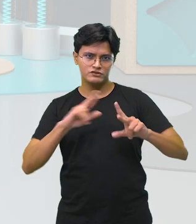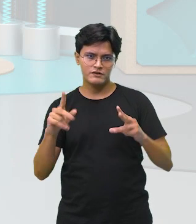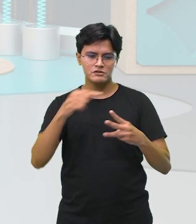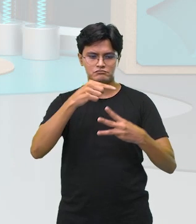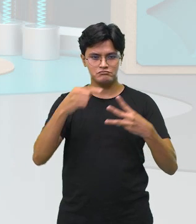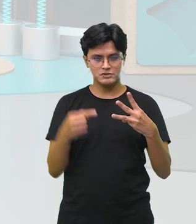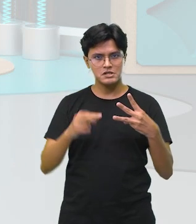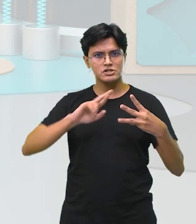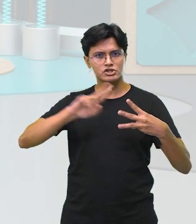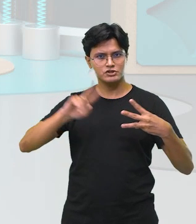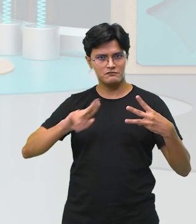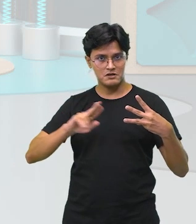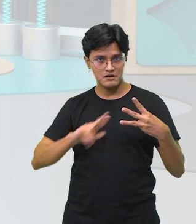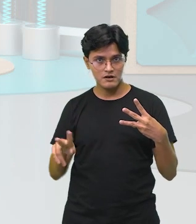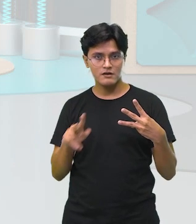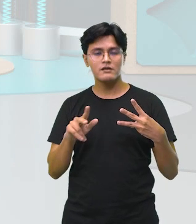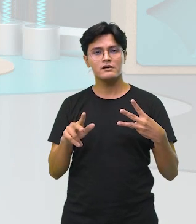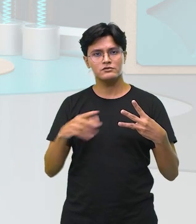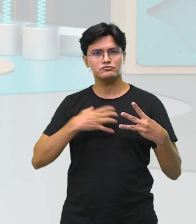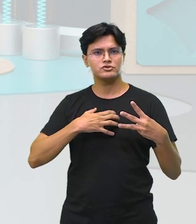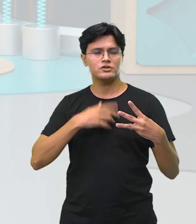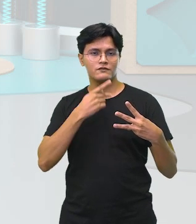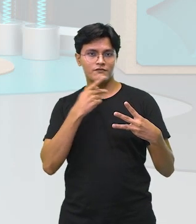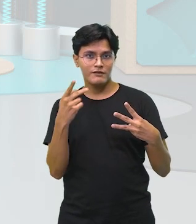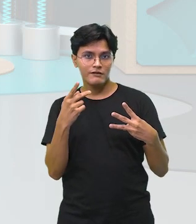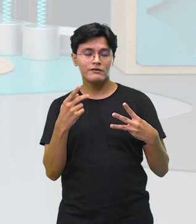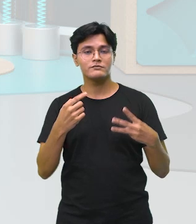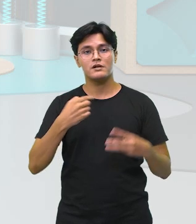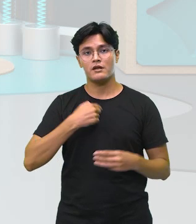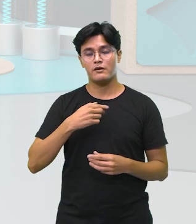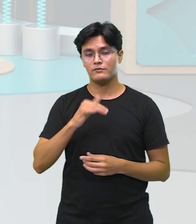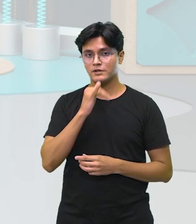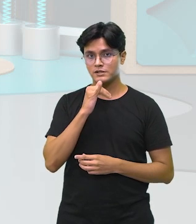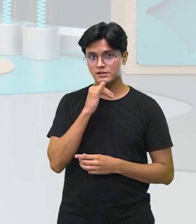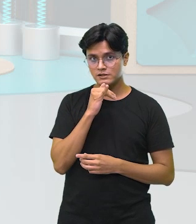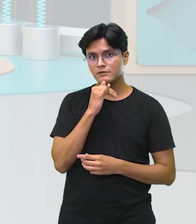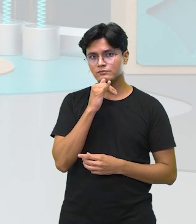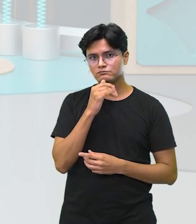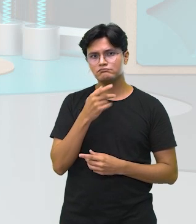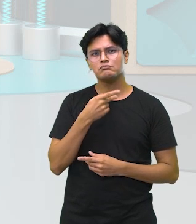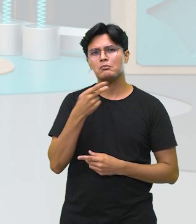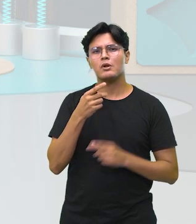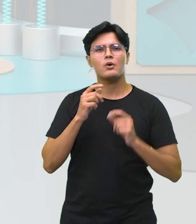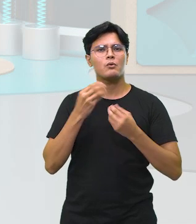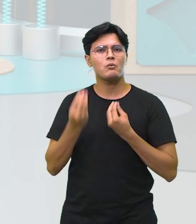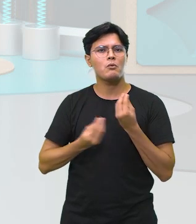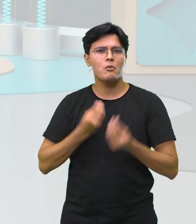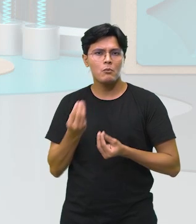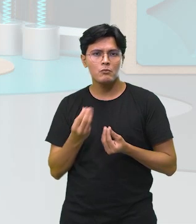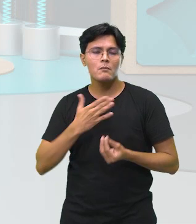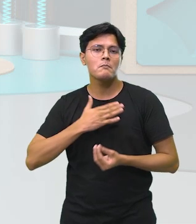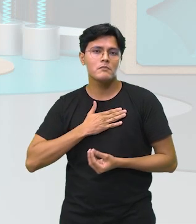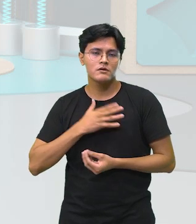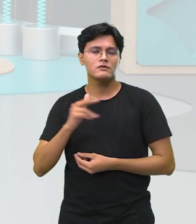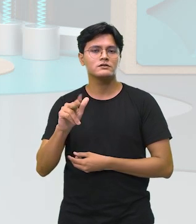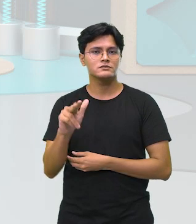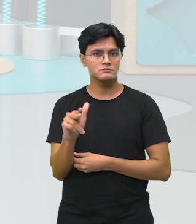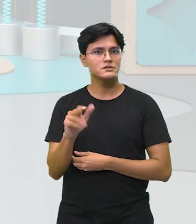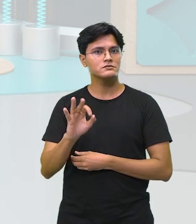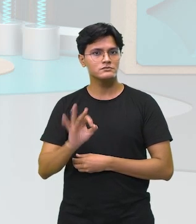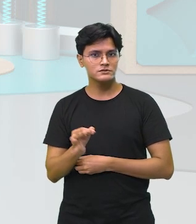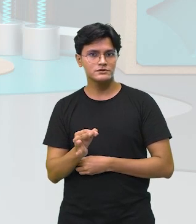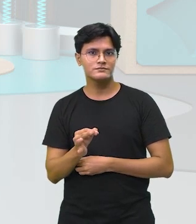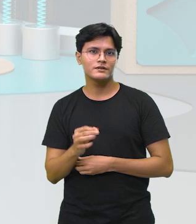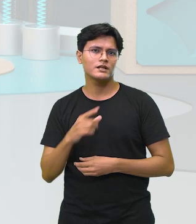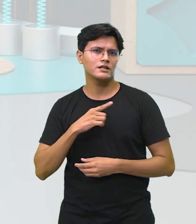pronuncio por exemplo minha irmã né puxando ir aí ó irmã tivemos outra pronúncia minha